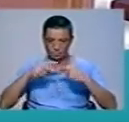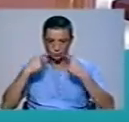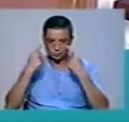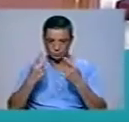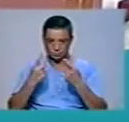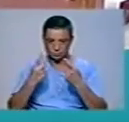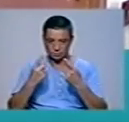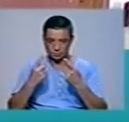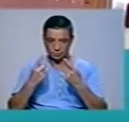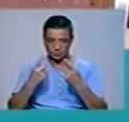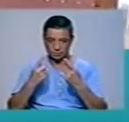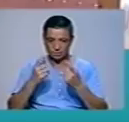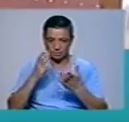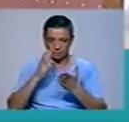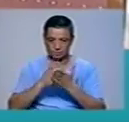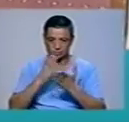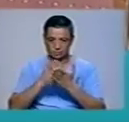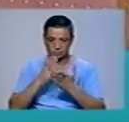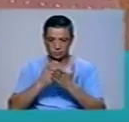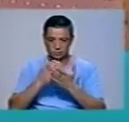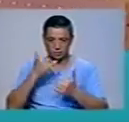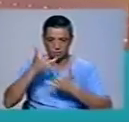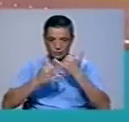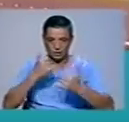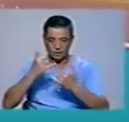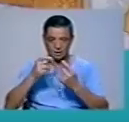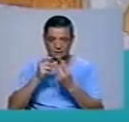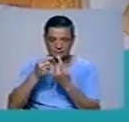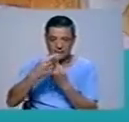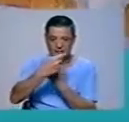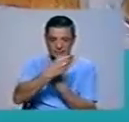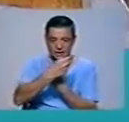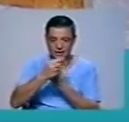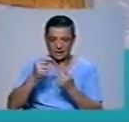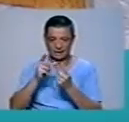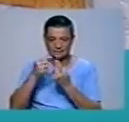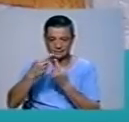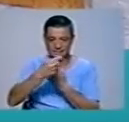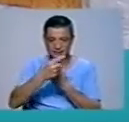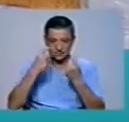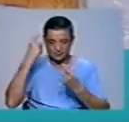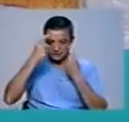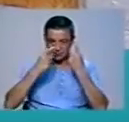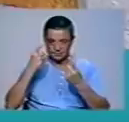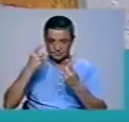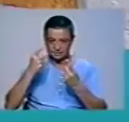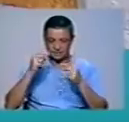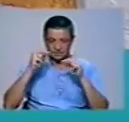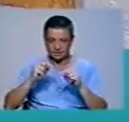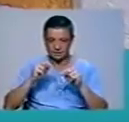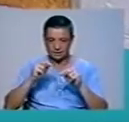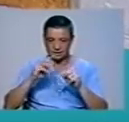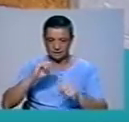pedacinho de salsa. Só para dar uma corzinha. Está tudo a verde hoje no programa. É bonito. Estamos sempre a pensar em ti, Jorge. A nossa Sílvia preferiu o